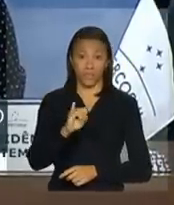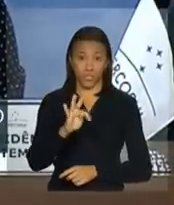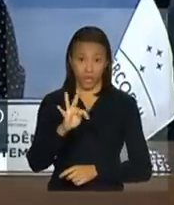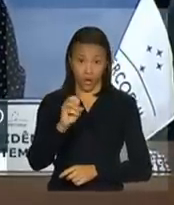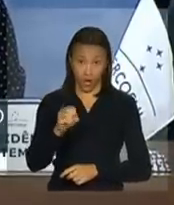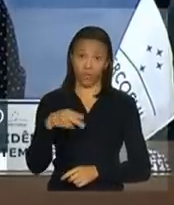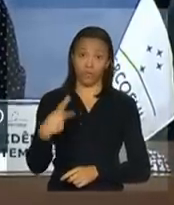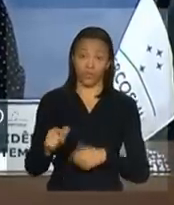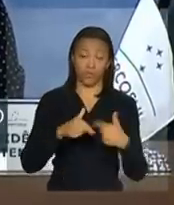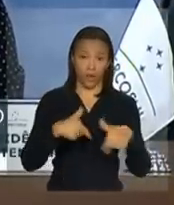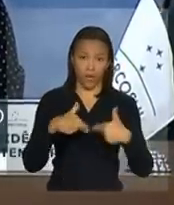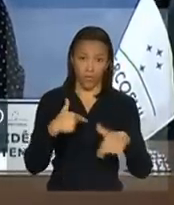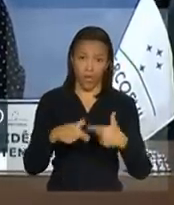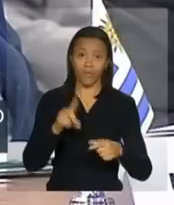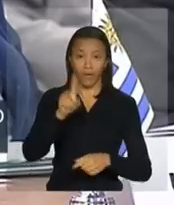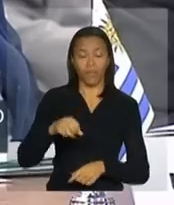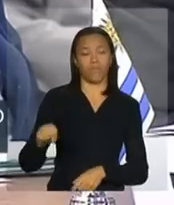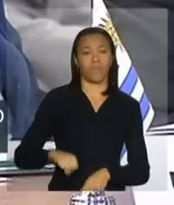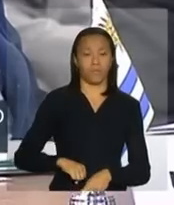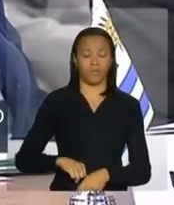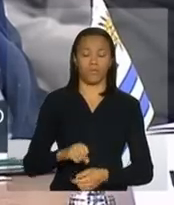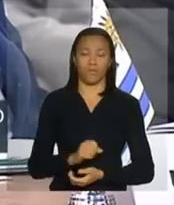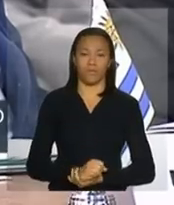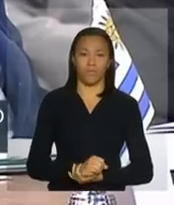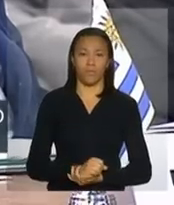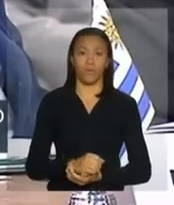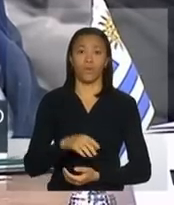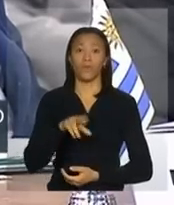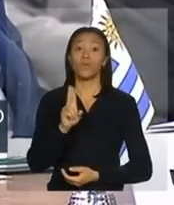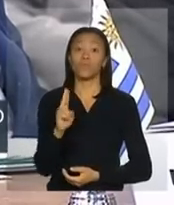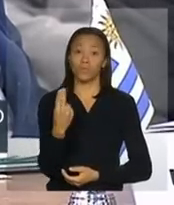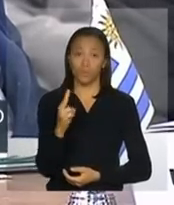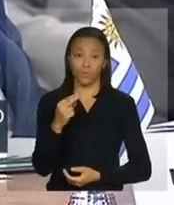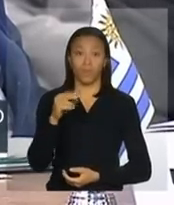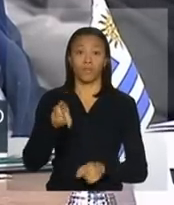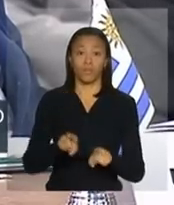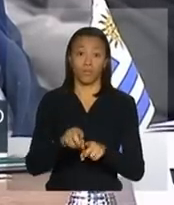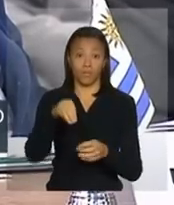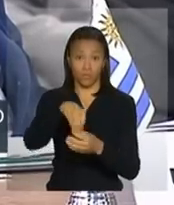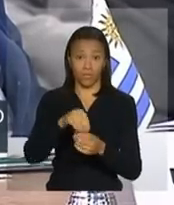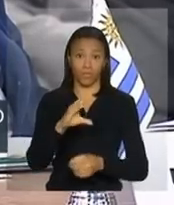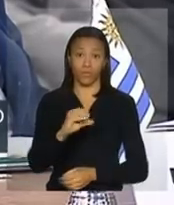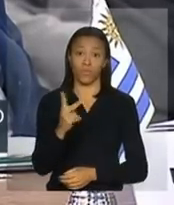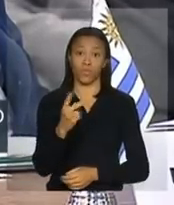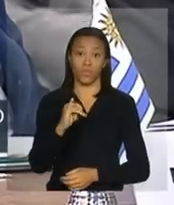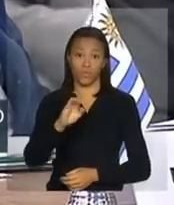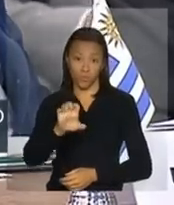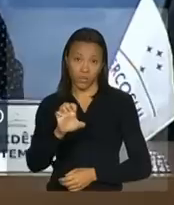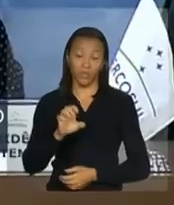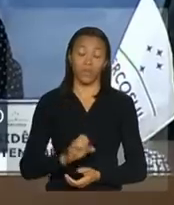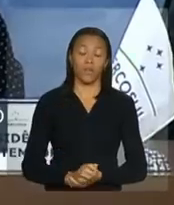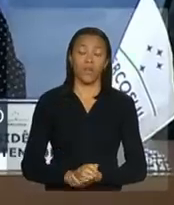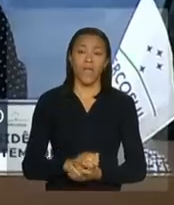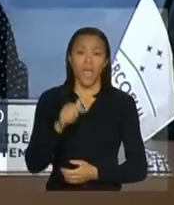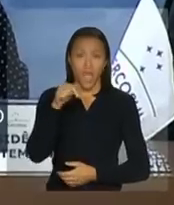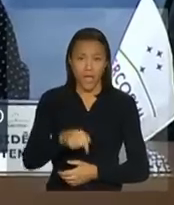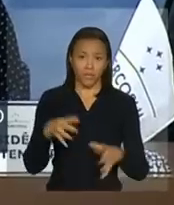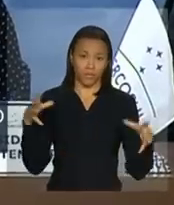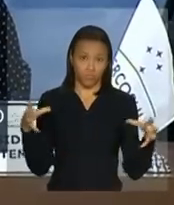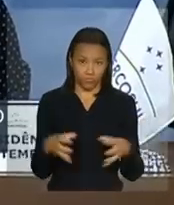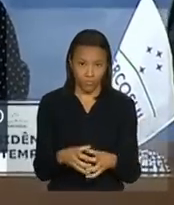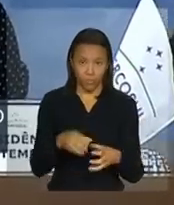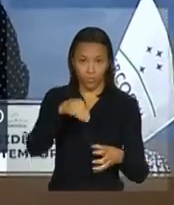funções como embaixador do Uruguai no Chile. Senhoras e senhores, esta cúpula do